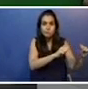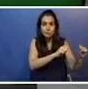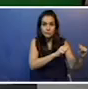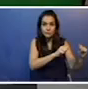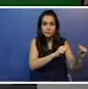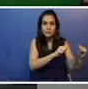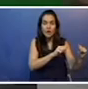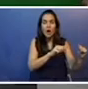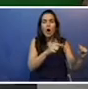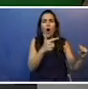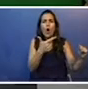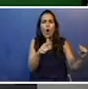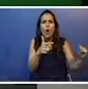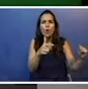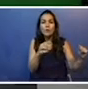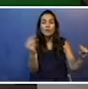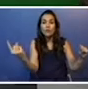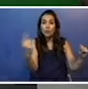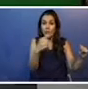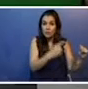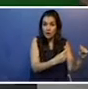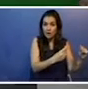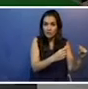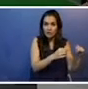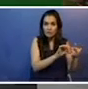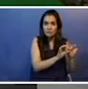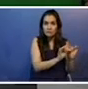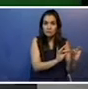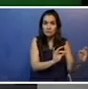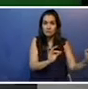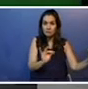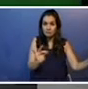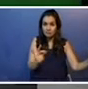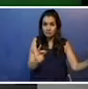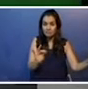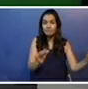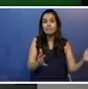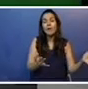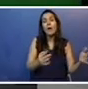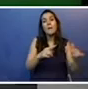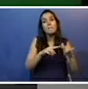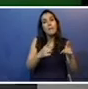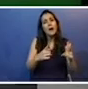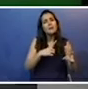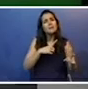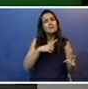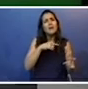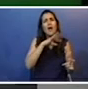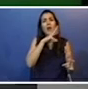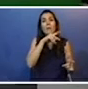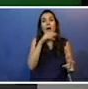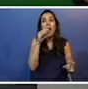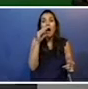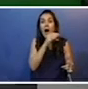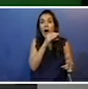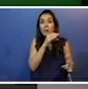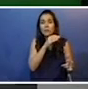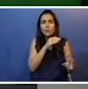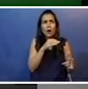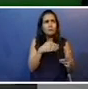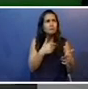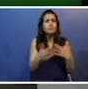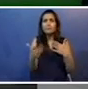corda. Quando o animal retornava, desfazia aquele nó. Só que tem animais que são muito rápidos, E aí eles